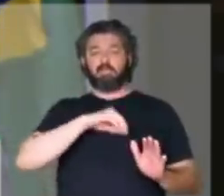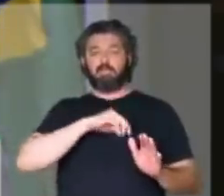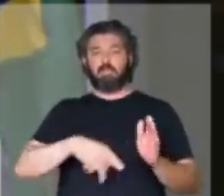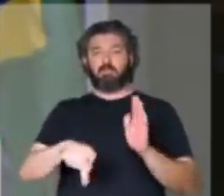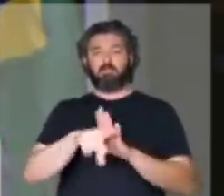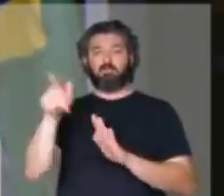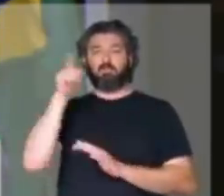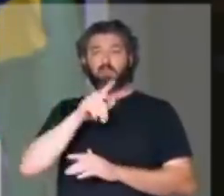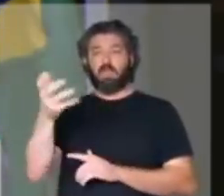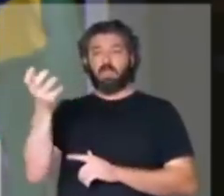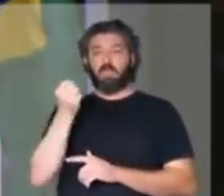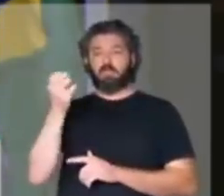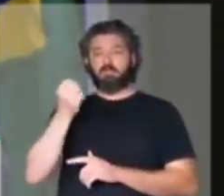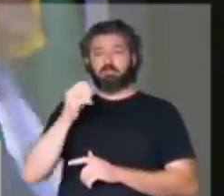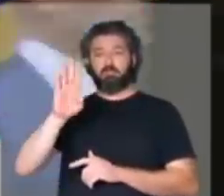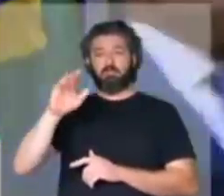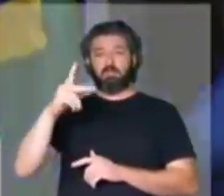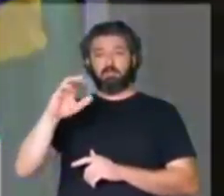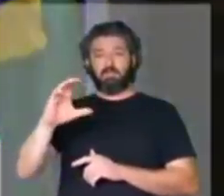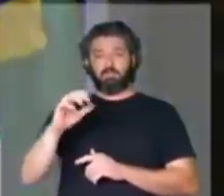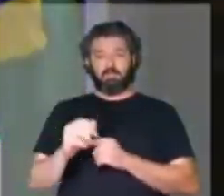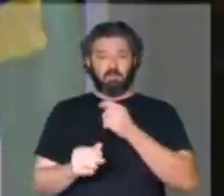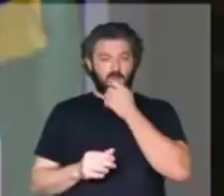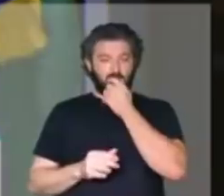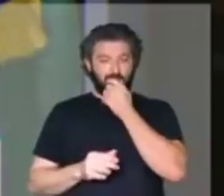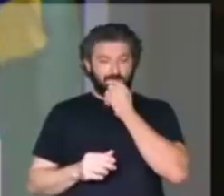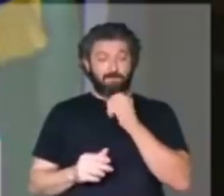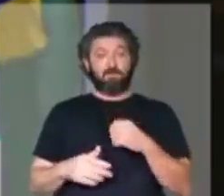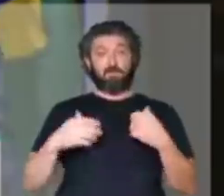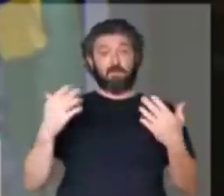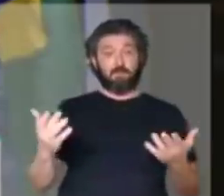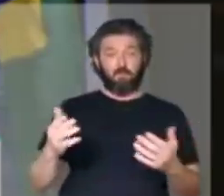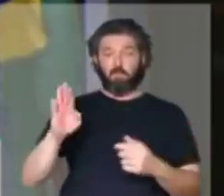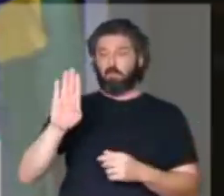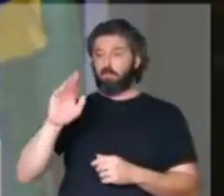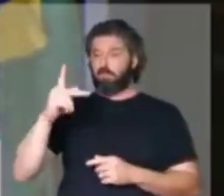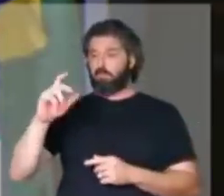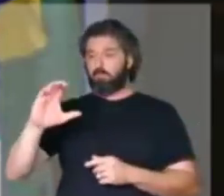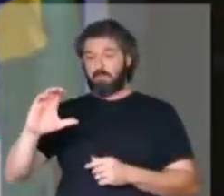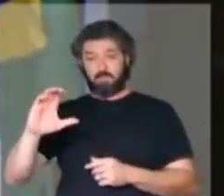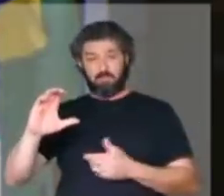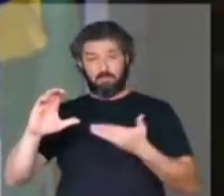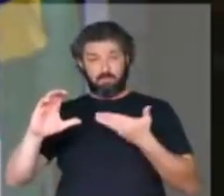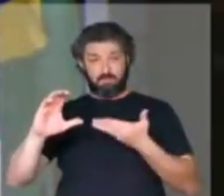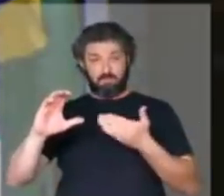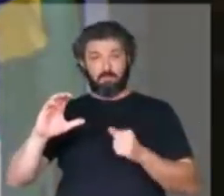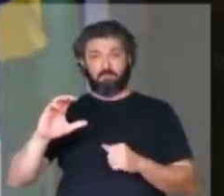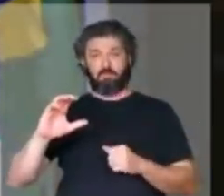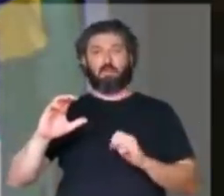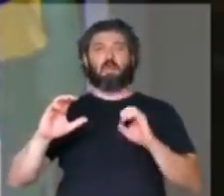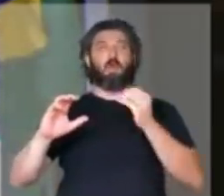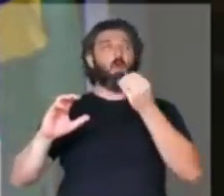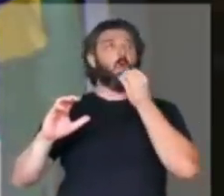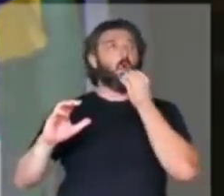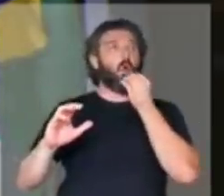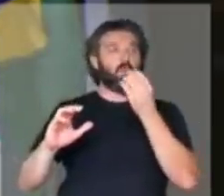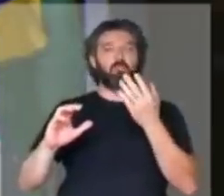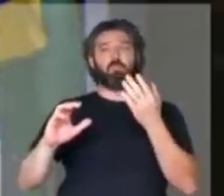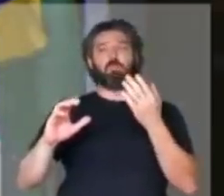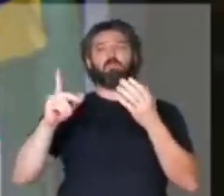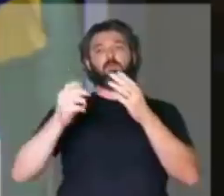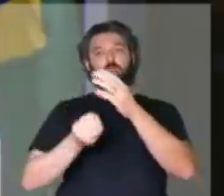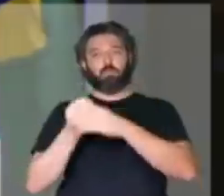para o benefício de prestação continuada. Ou seja, o BPC, que é evidentemente e